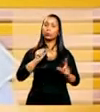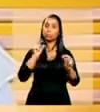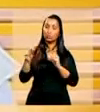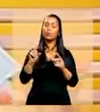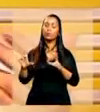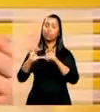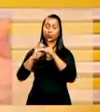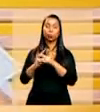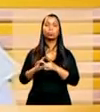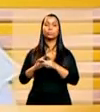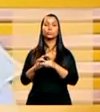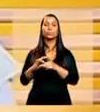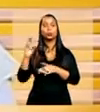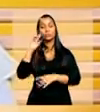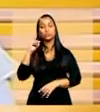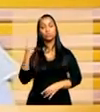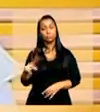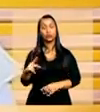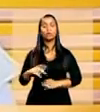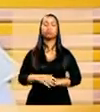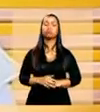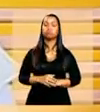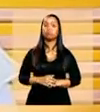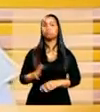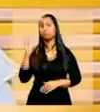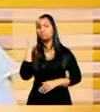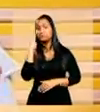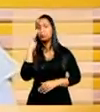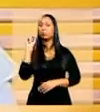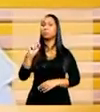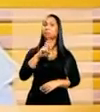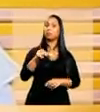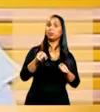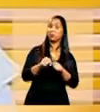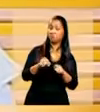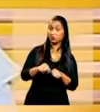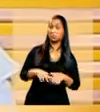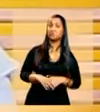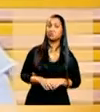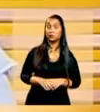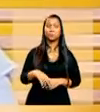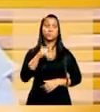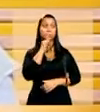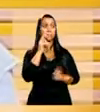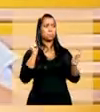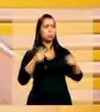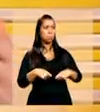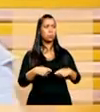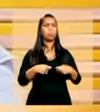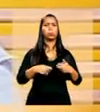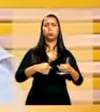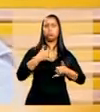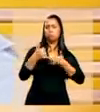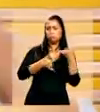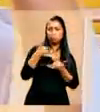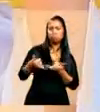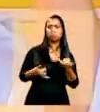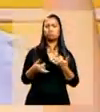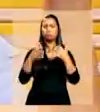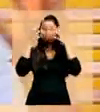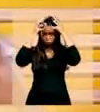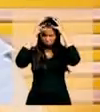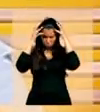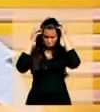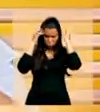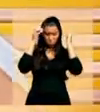boas e vai entrar no mundo dele conscientemente, sabendo o que você está fazendo. Você pode virar cambalhota, colocar